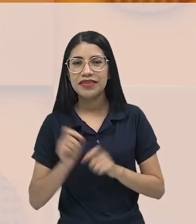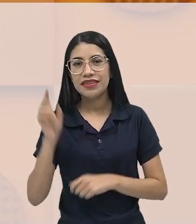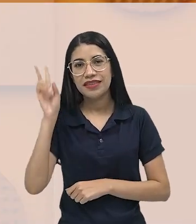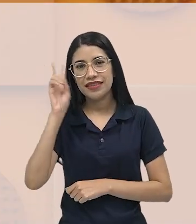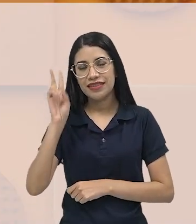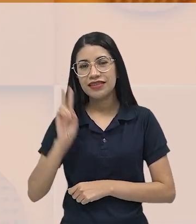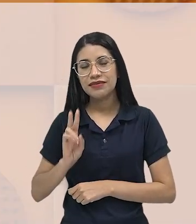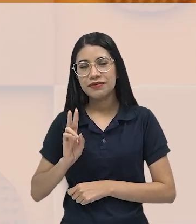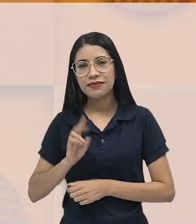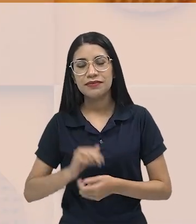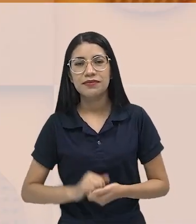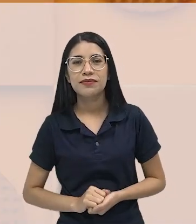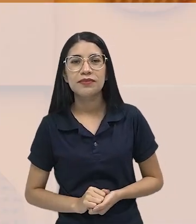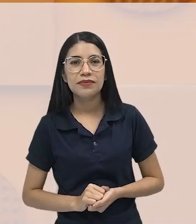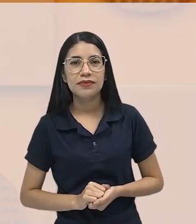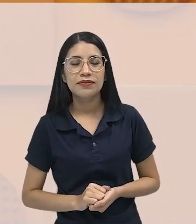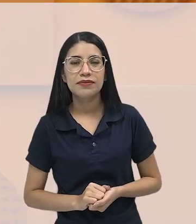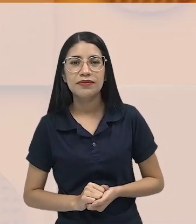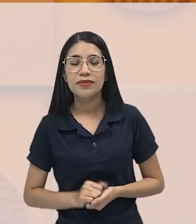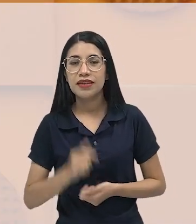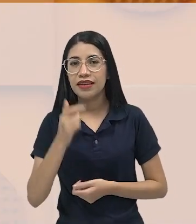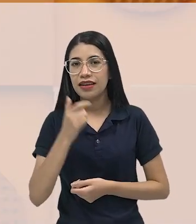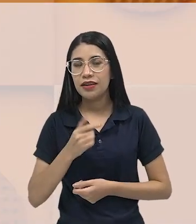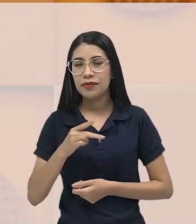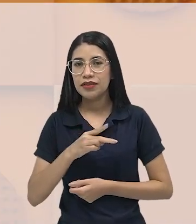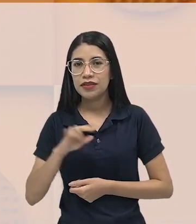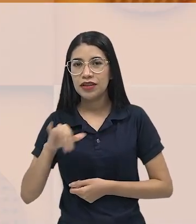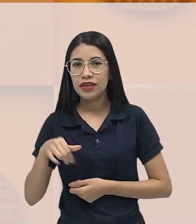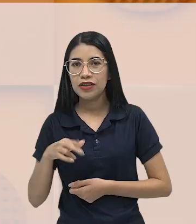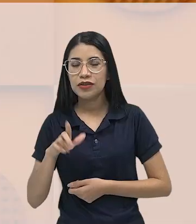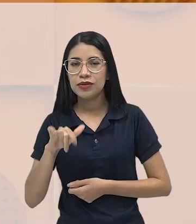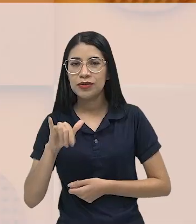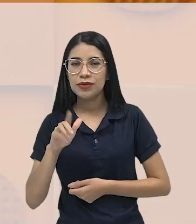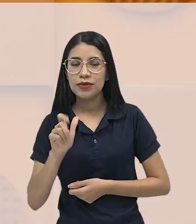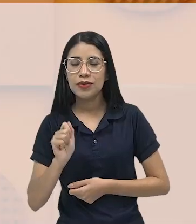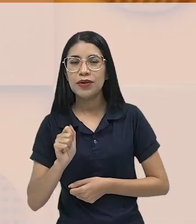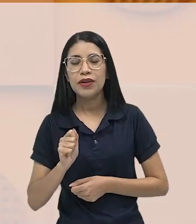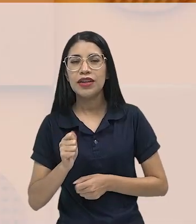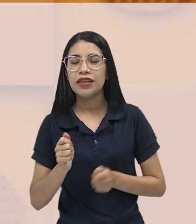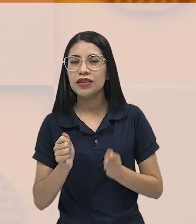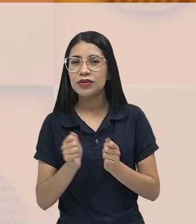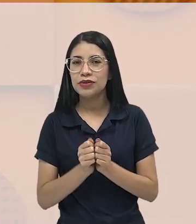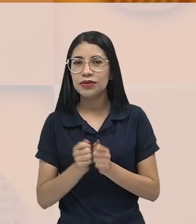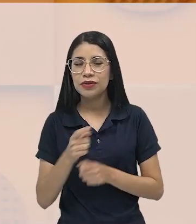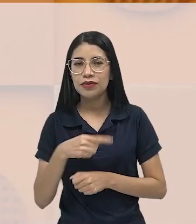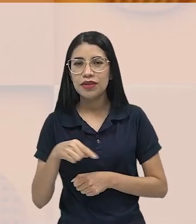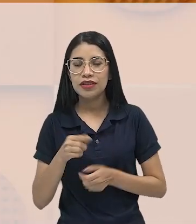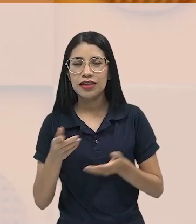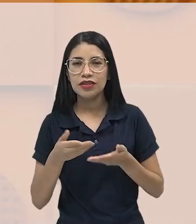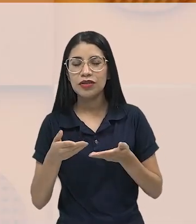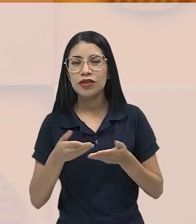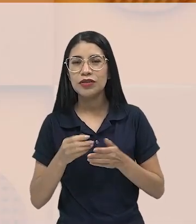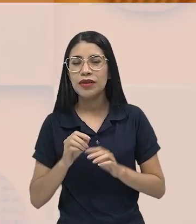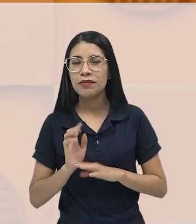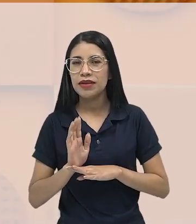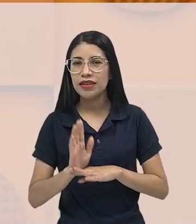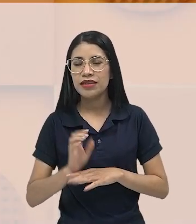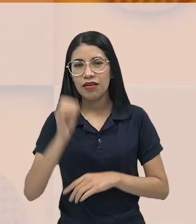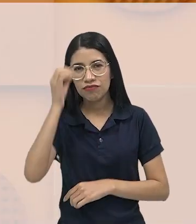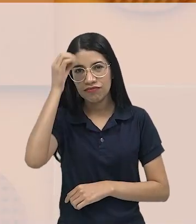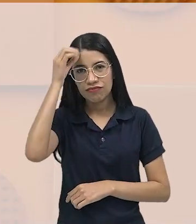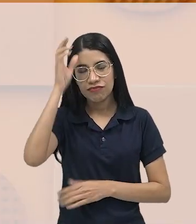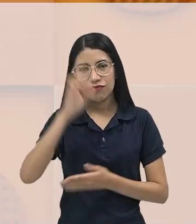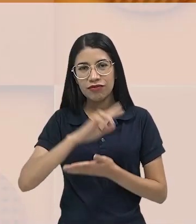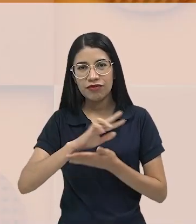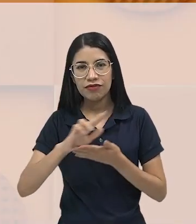o componente de História. Eu sou a professora Júlia Nascimento e serei a responsável por levá-los, a essa viagem gostosa